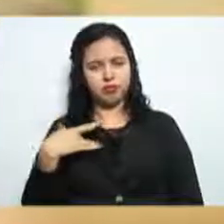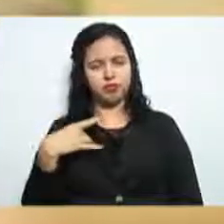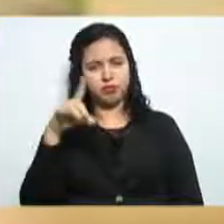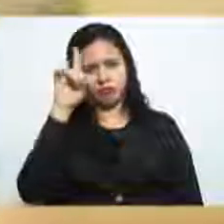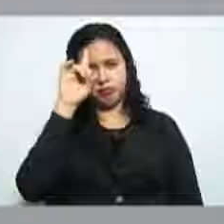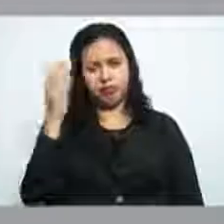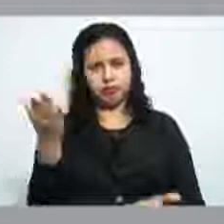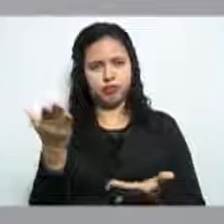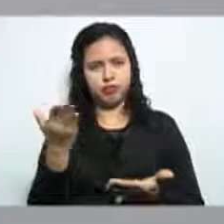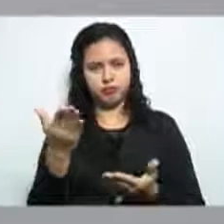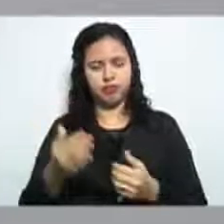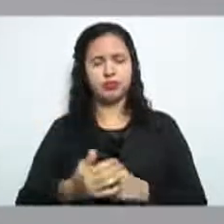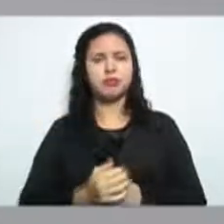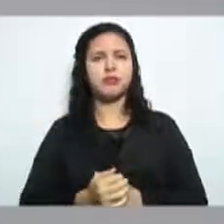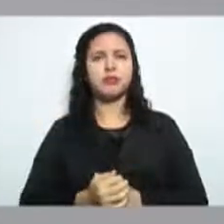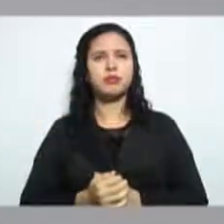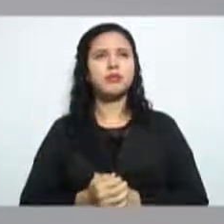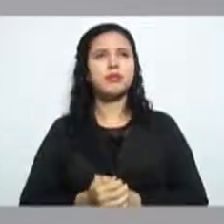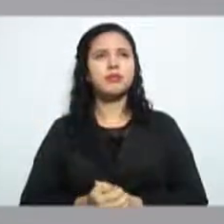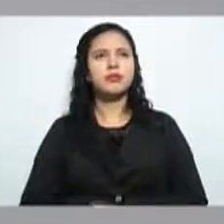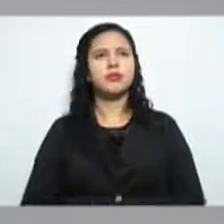hoje?